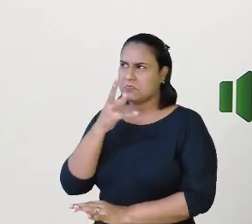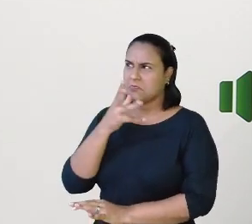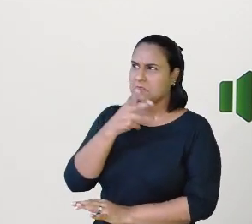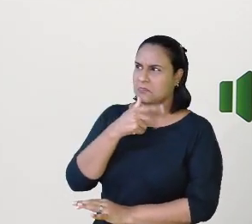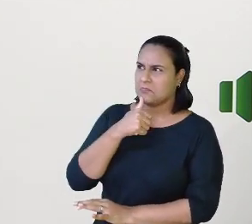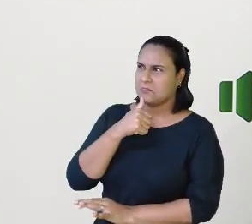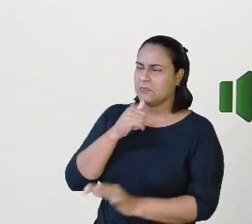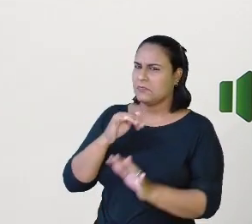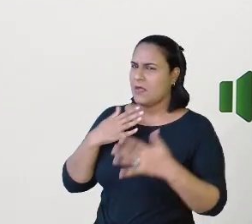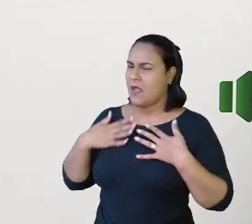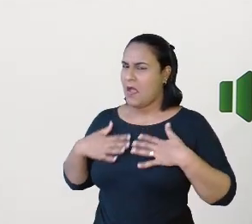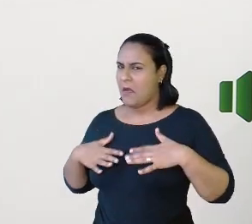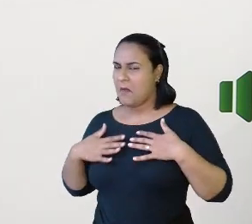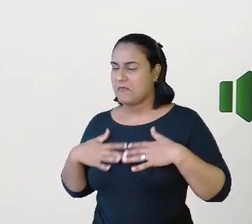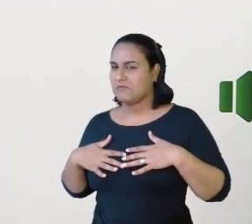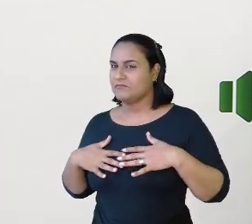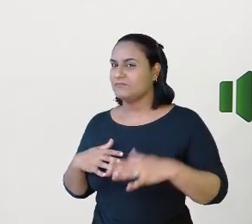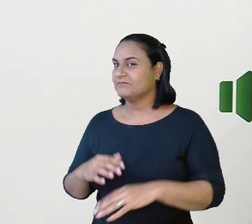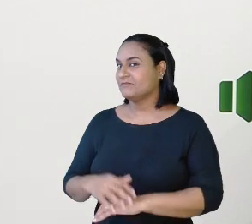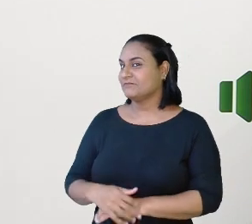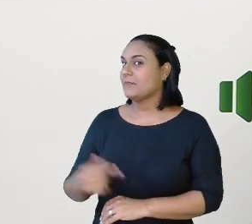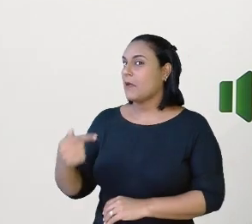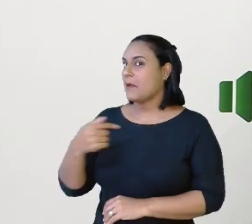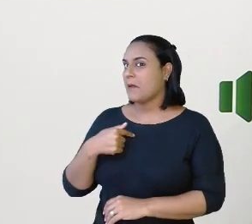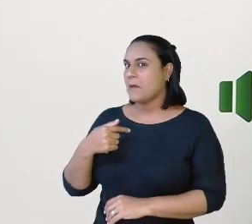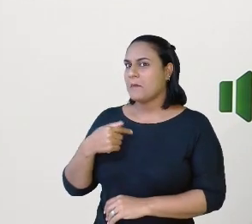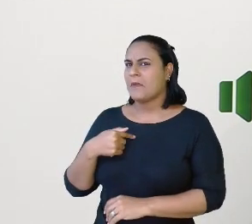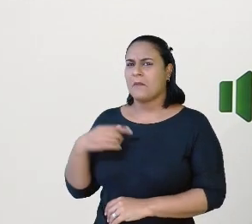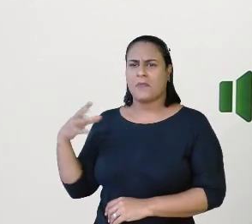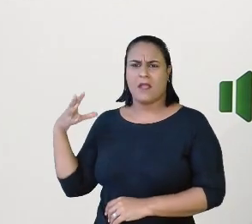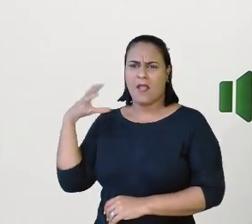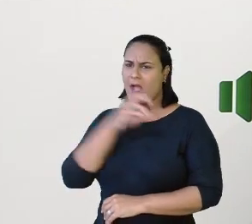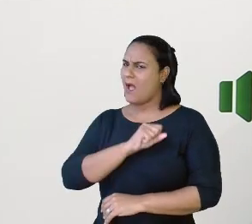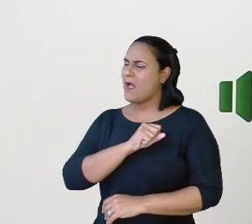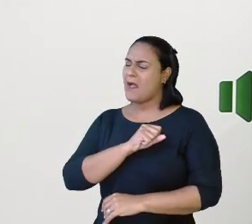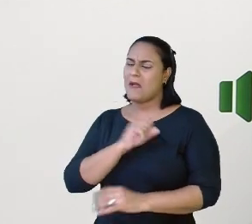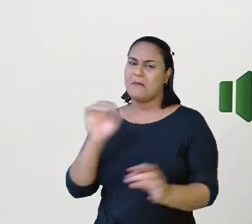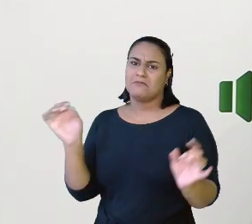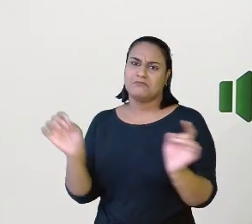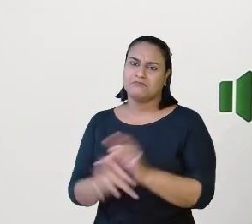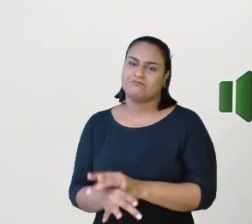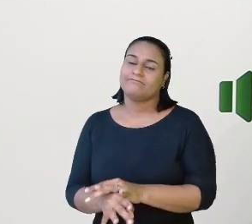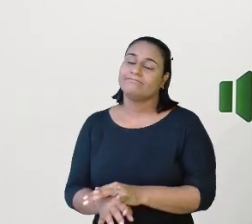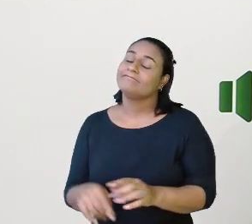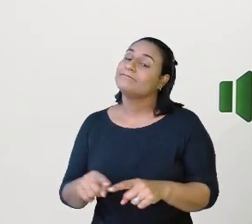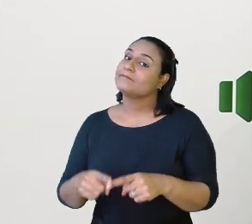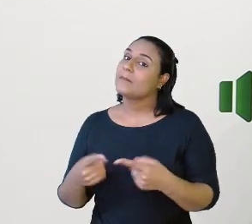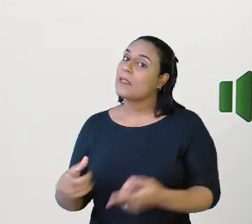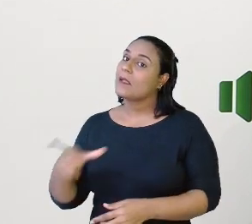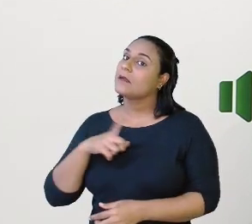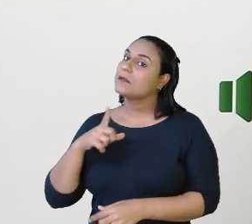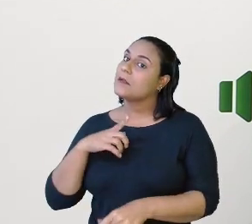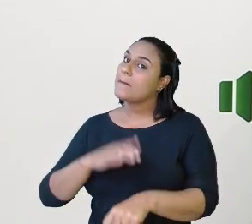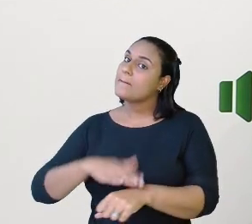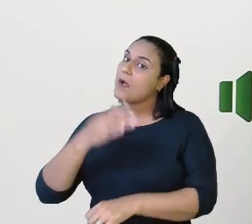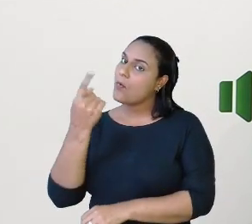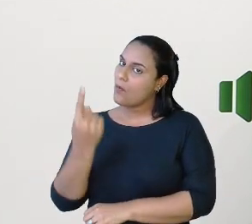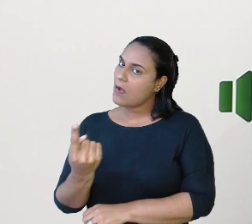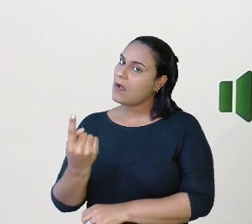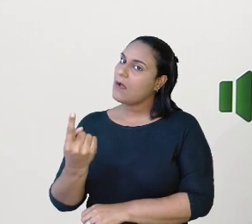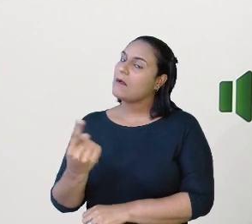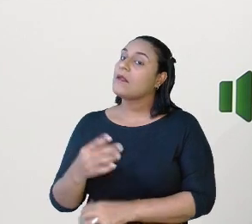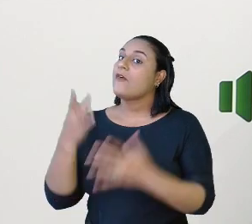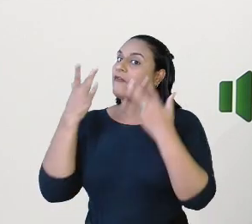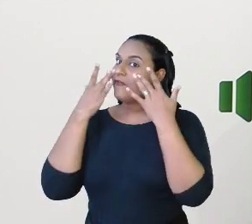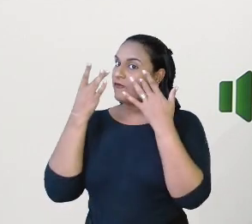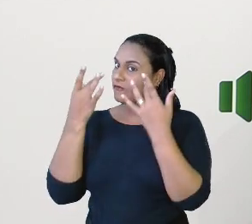Foi devagar? Para mim, num instante passou. Mas nós teremos mais uma aula por aí. Então